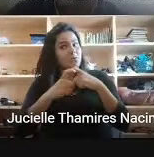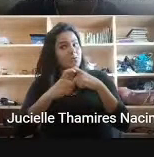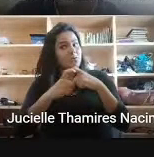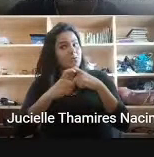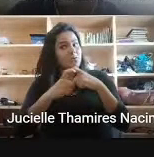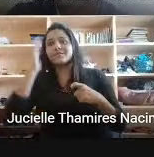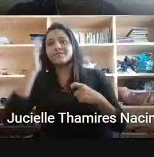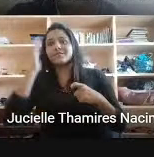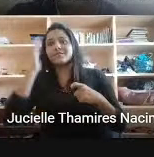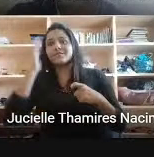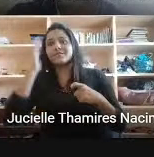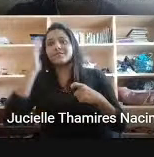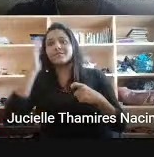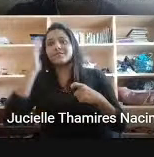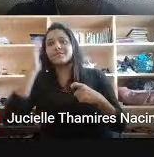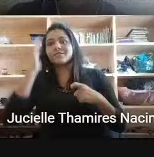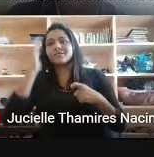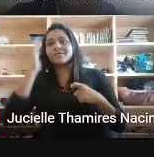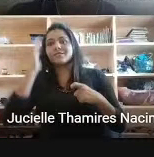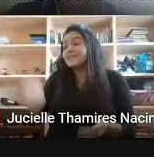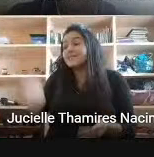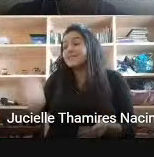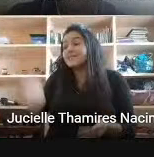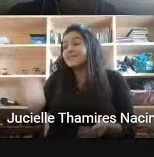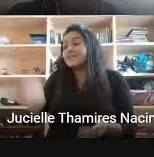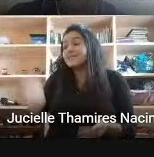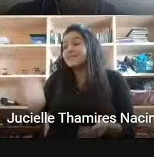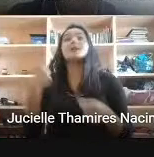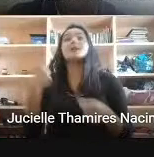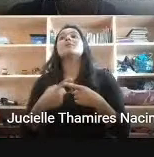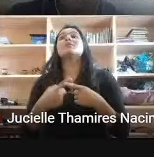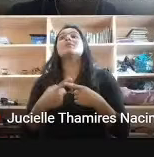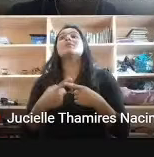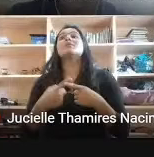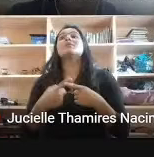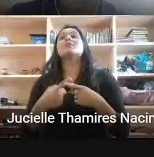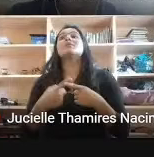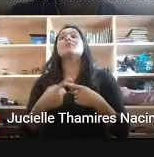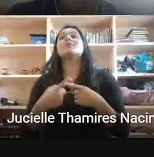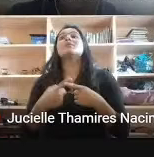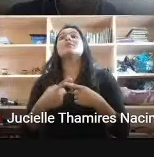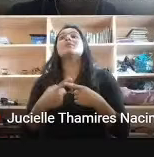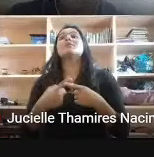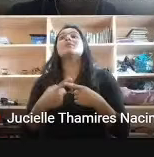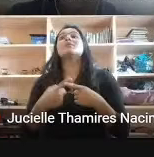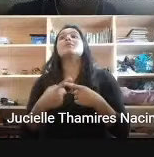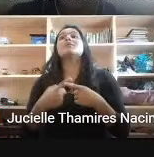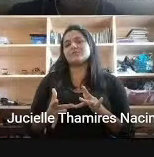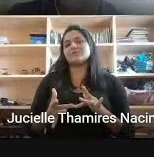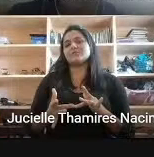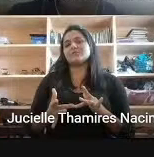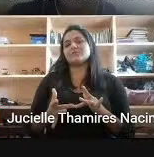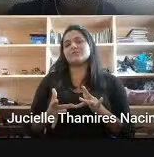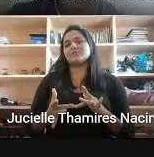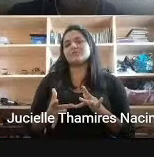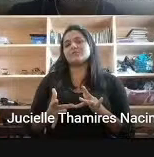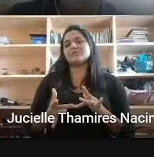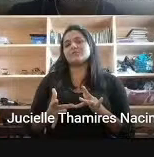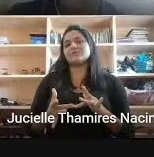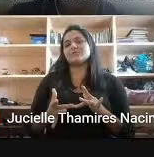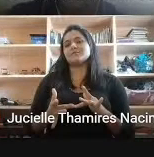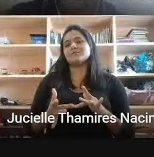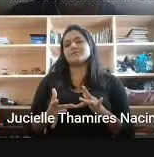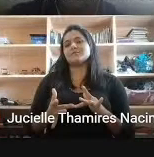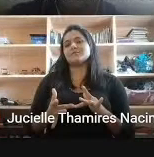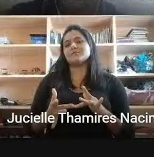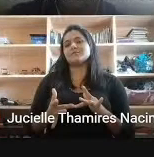na madrugada, à noite, de pessoas, de profissionais, tirando dúvida sobre, inclusive, e a gente